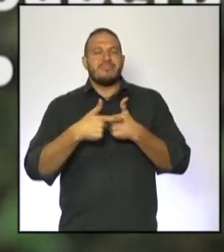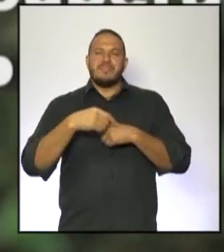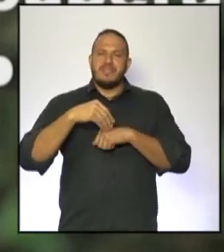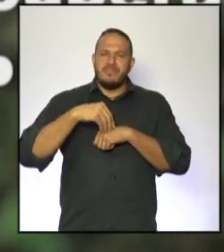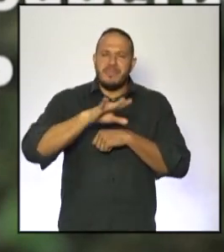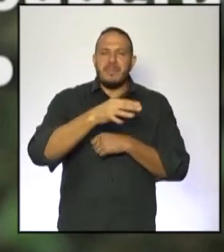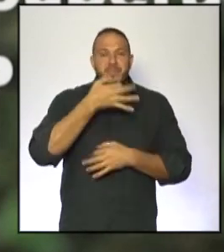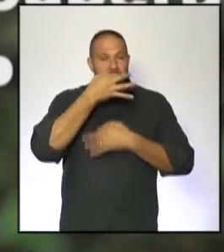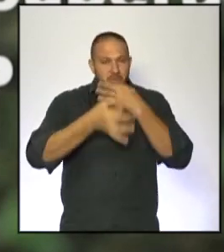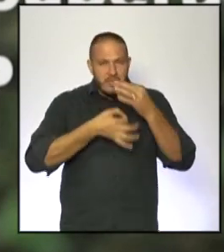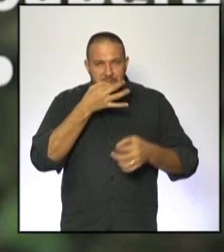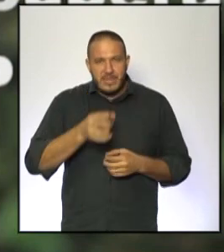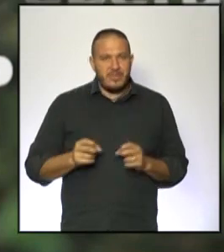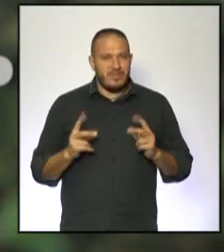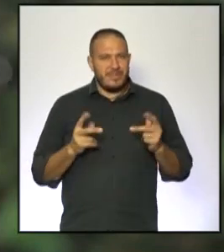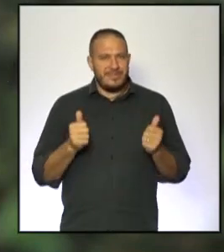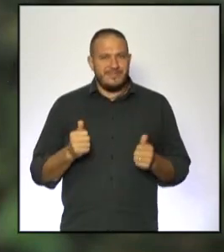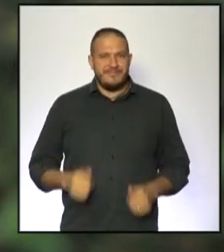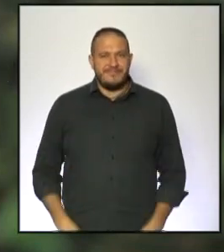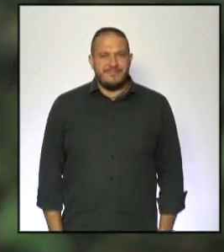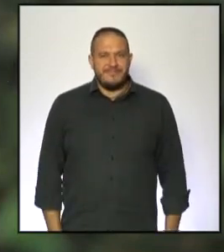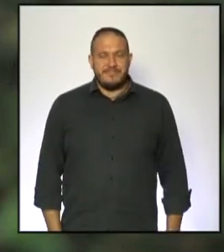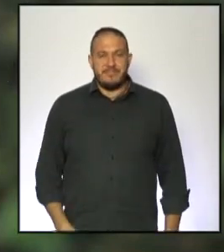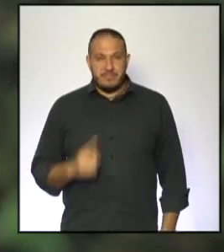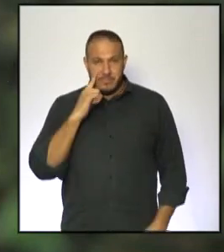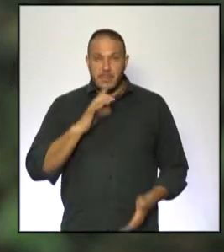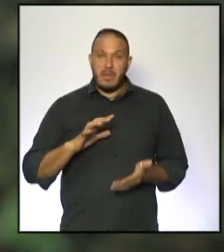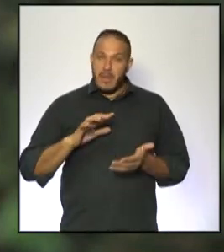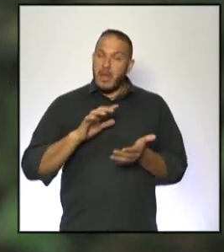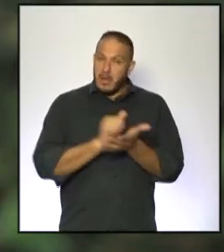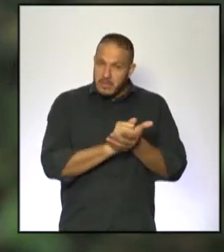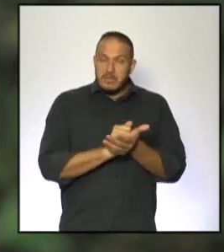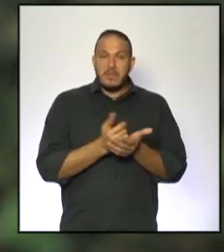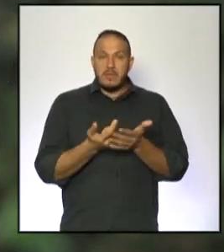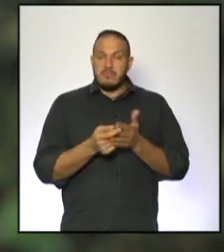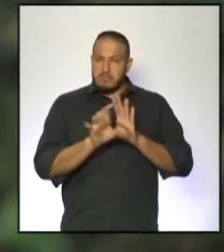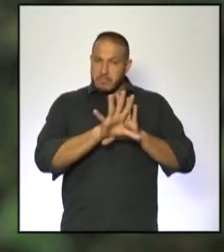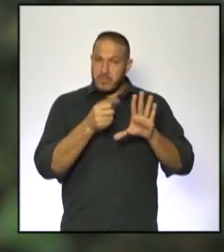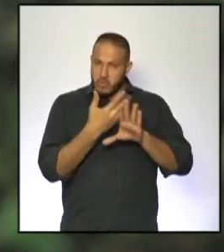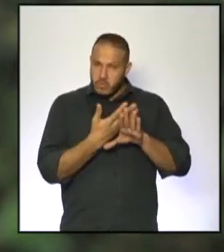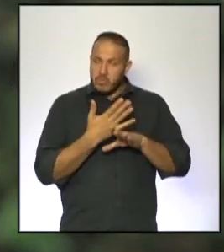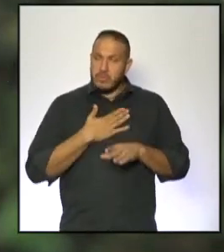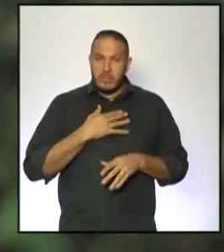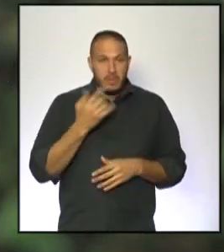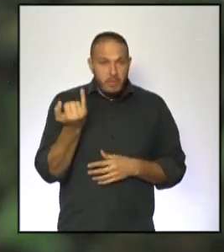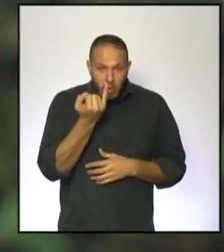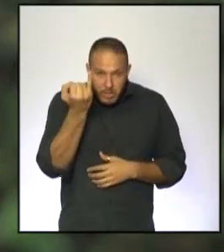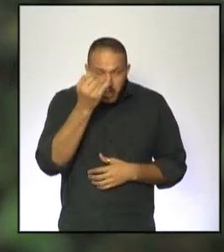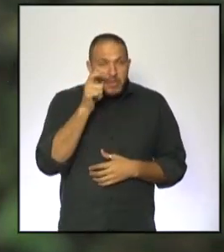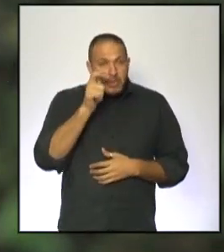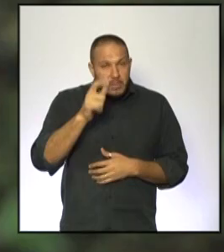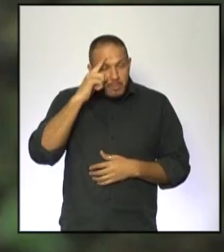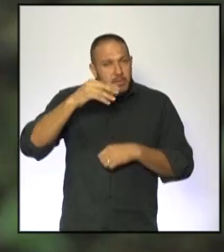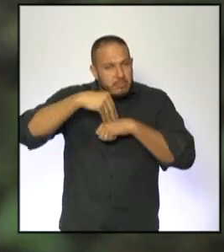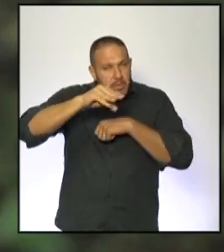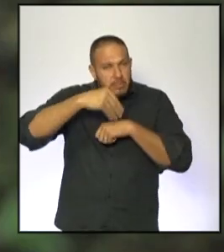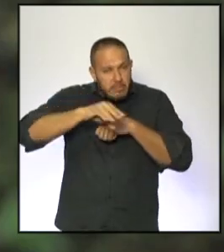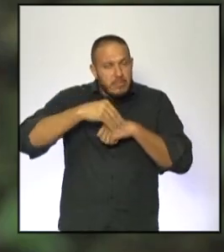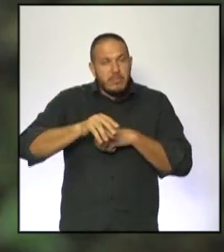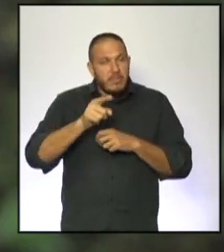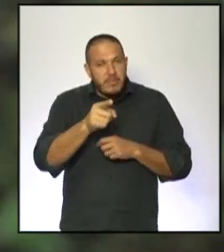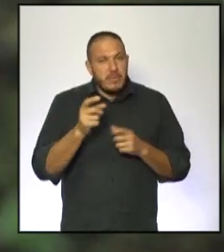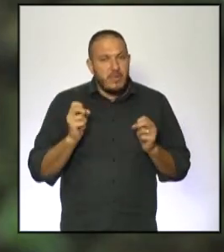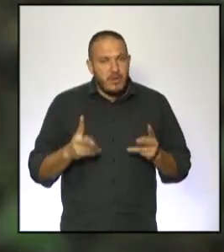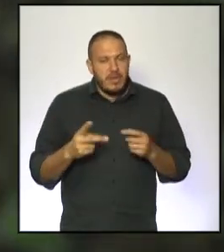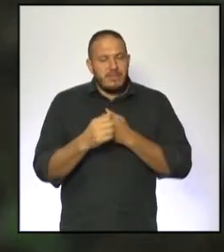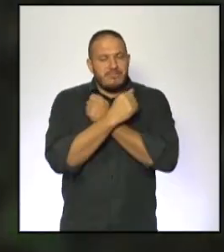seu comentário aqui embaixo. Assina o canal, que é muito importante para você estar ligado nas próximas dicas que eu vou colocar aqui.